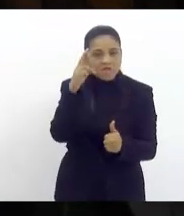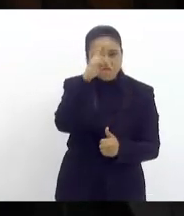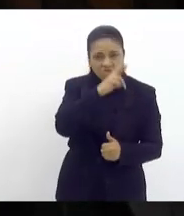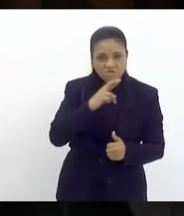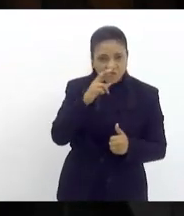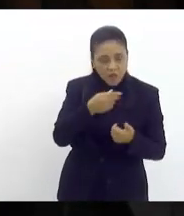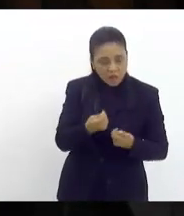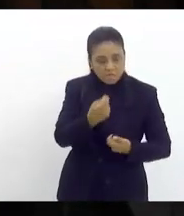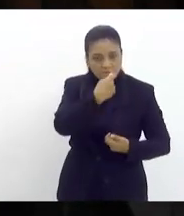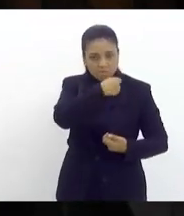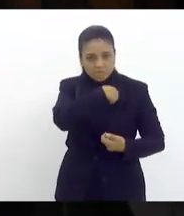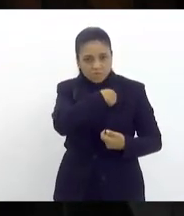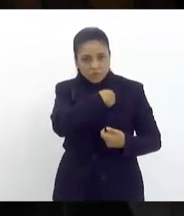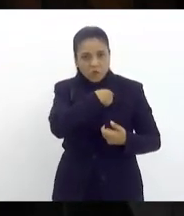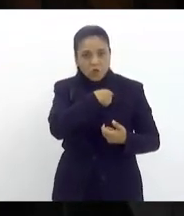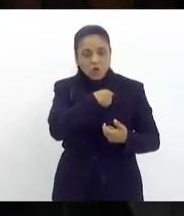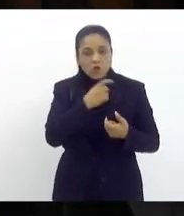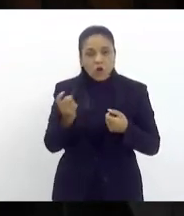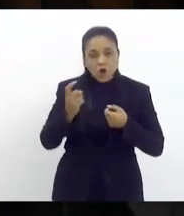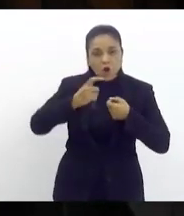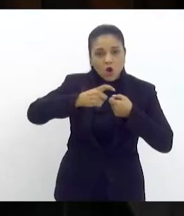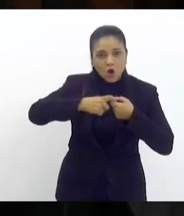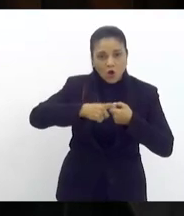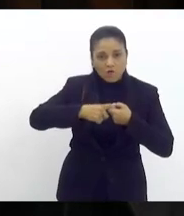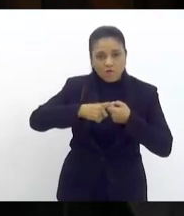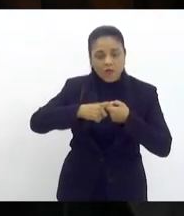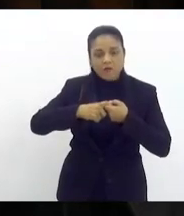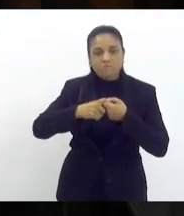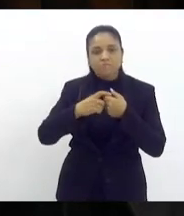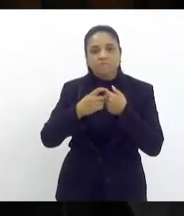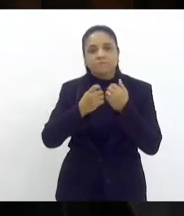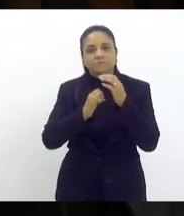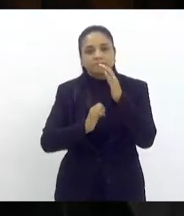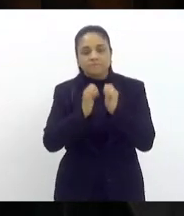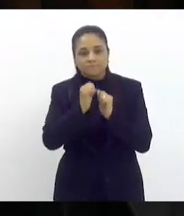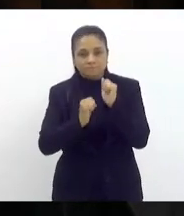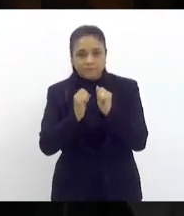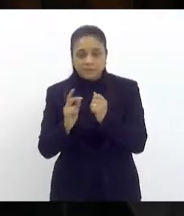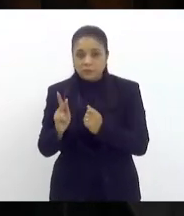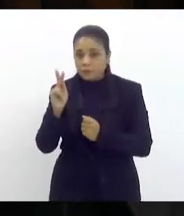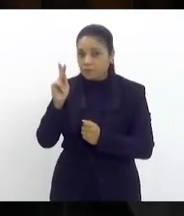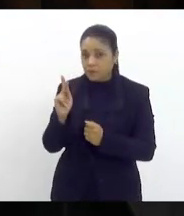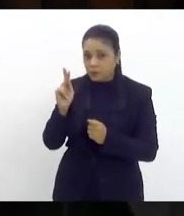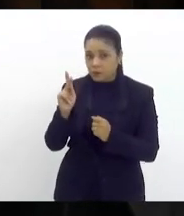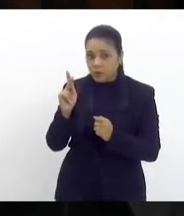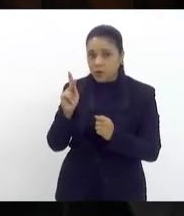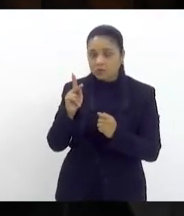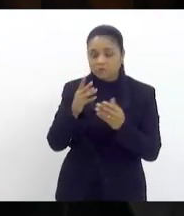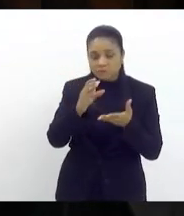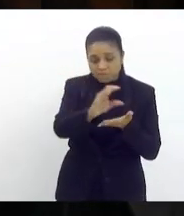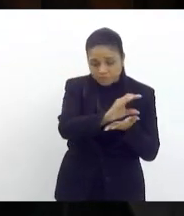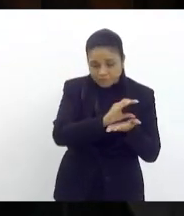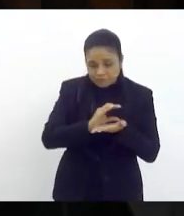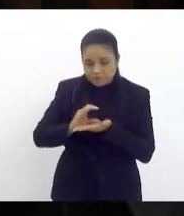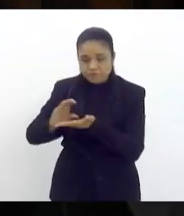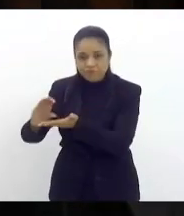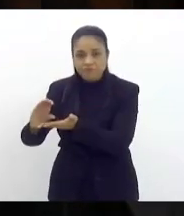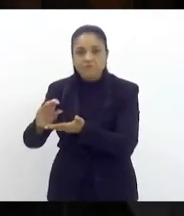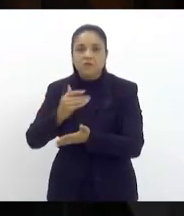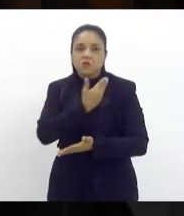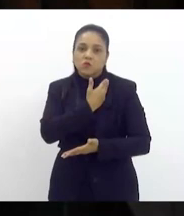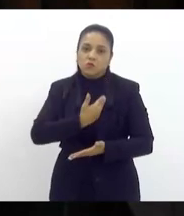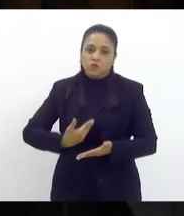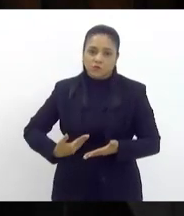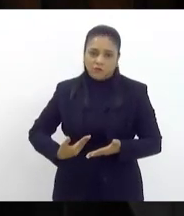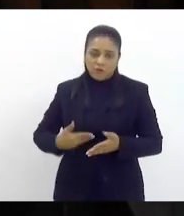em convênio com a Agência Nacional de Petróleo, as transferências das participações governamentais do